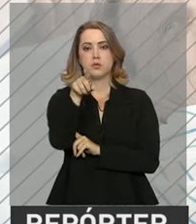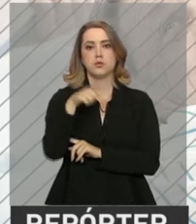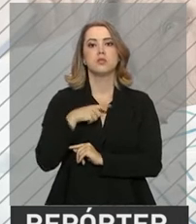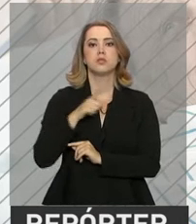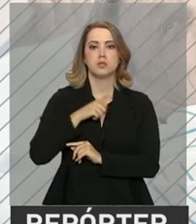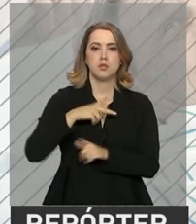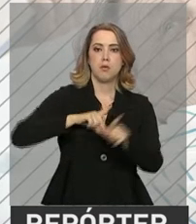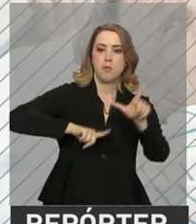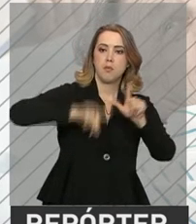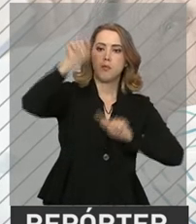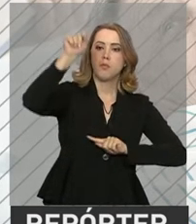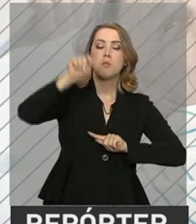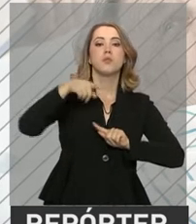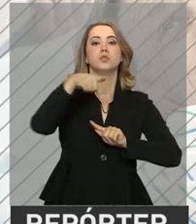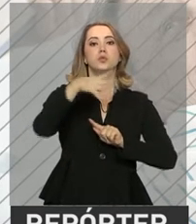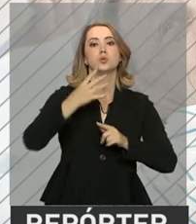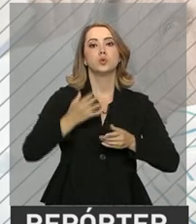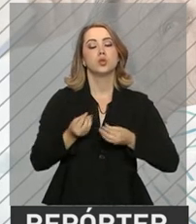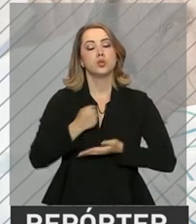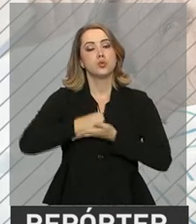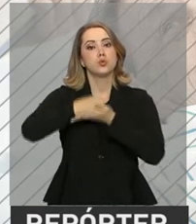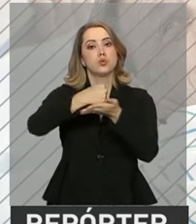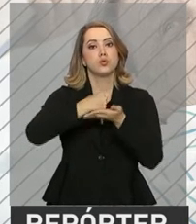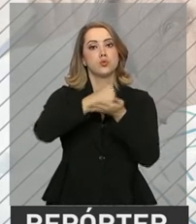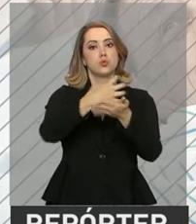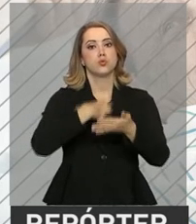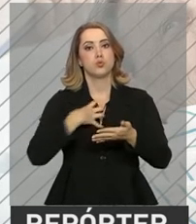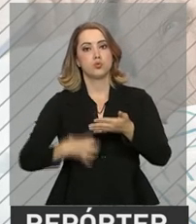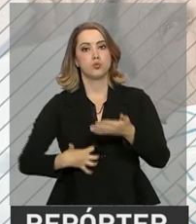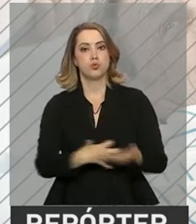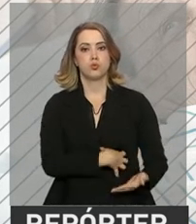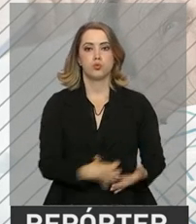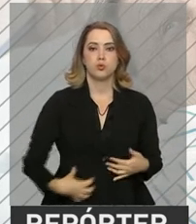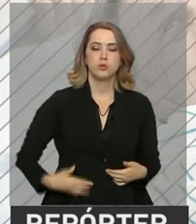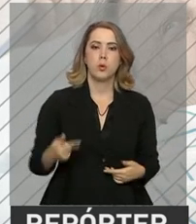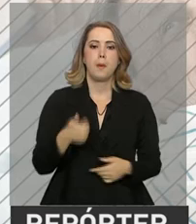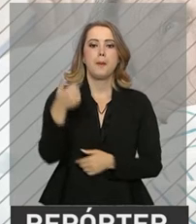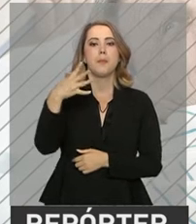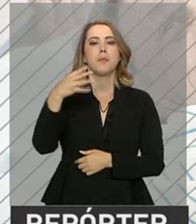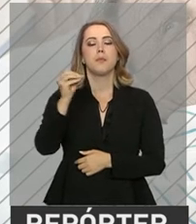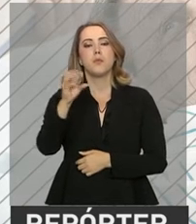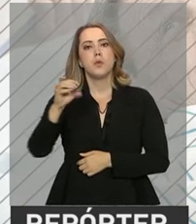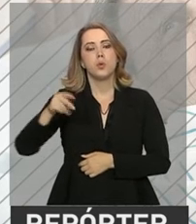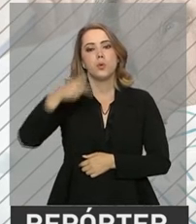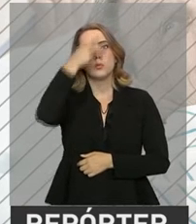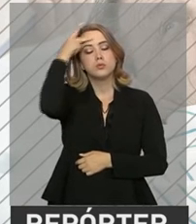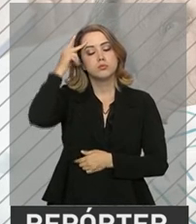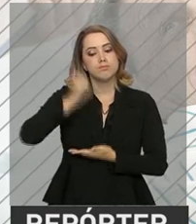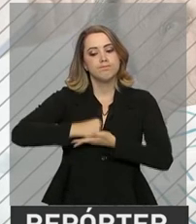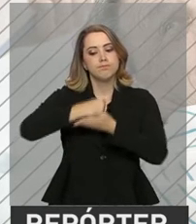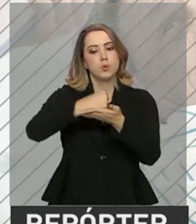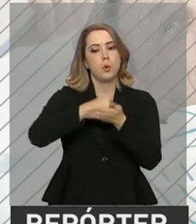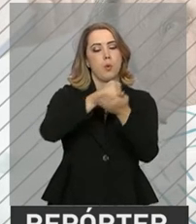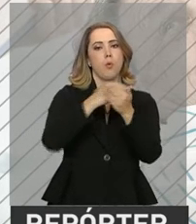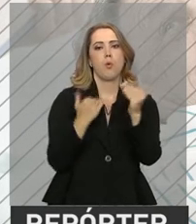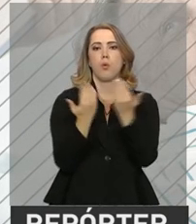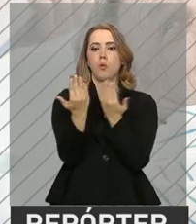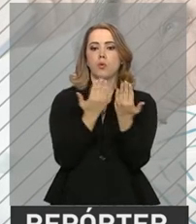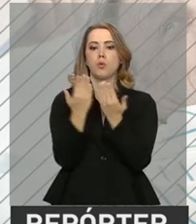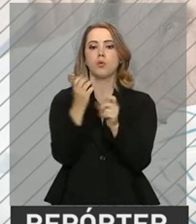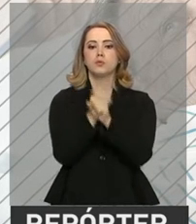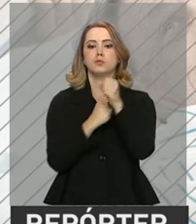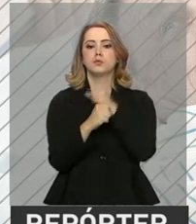de doações de órgãos. Foram mais de 1.400 doadores, quase 7,5% a mais do que no mesmo período